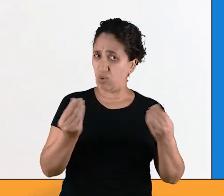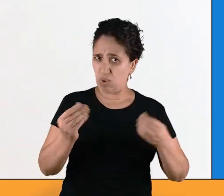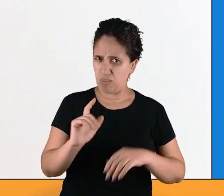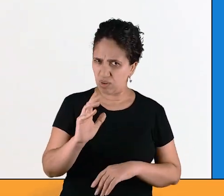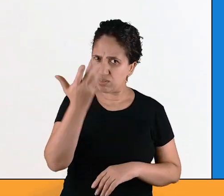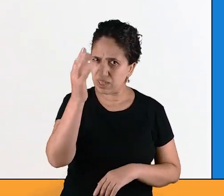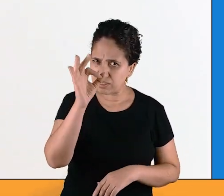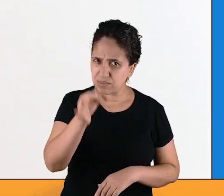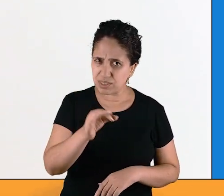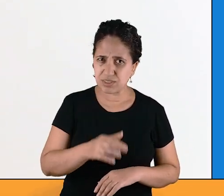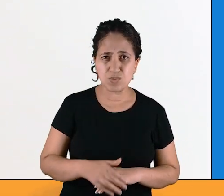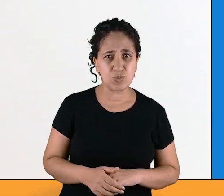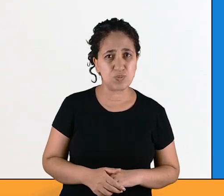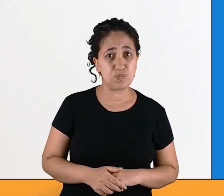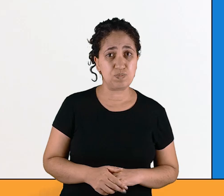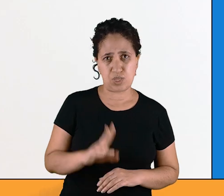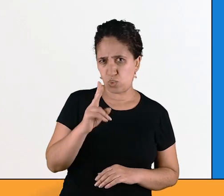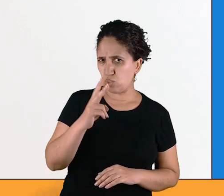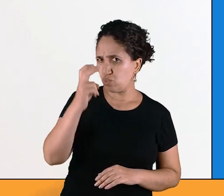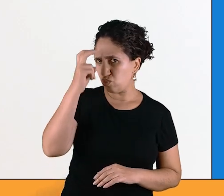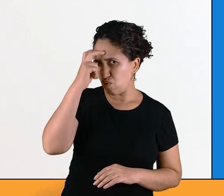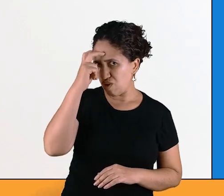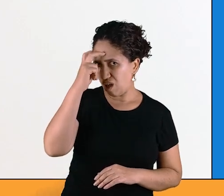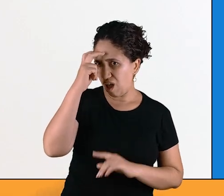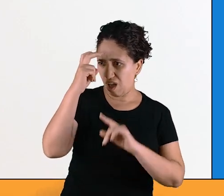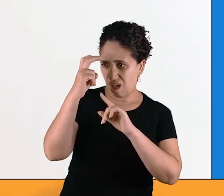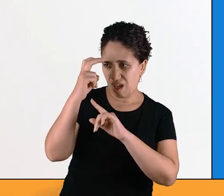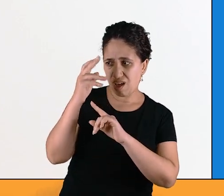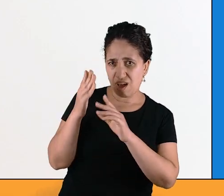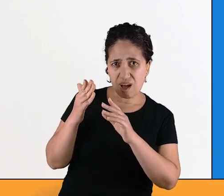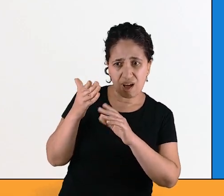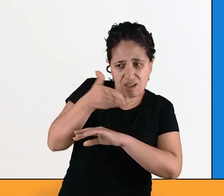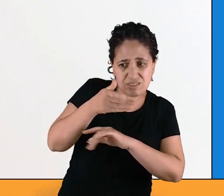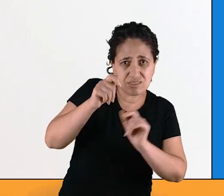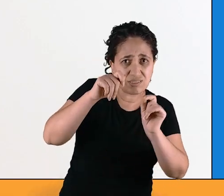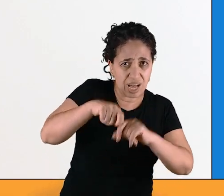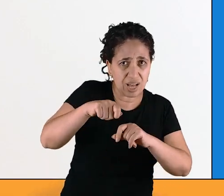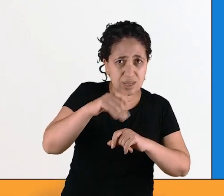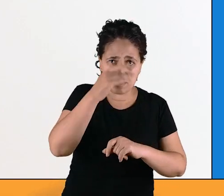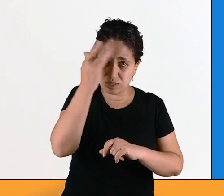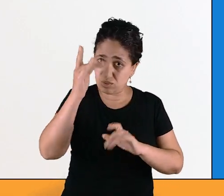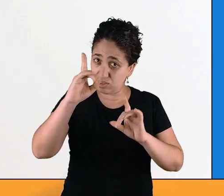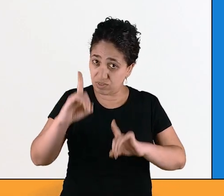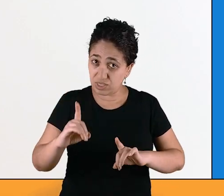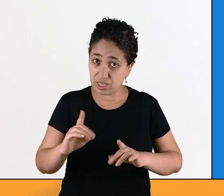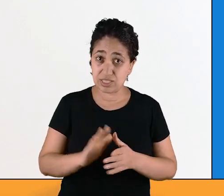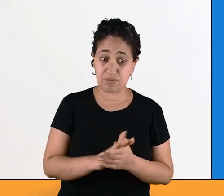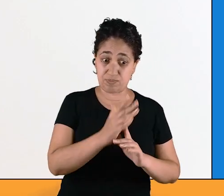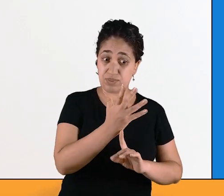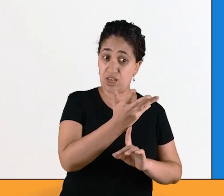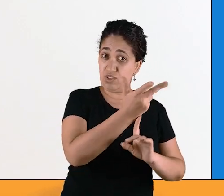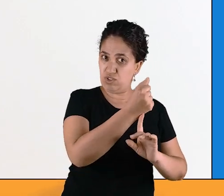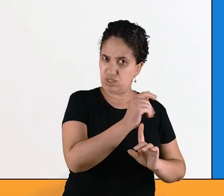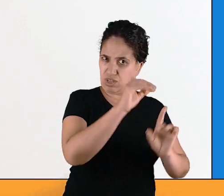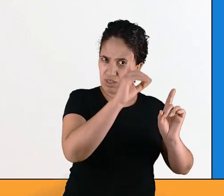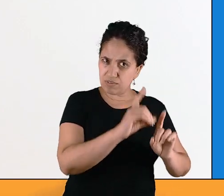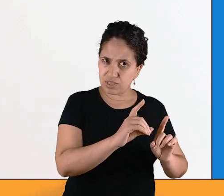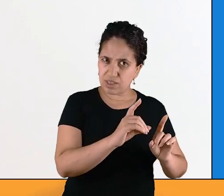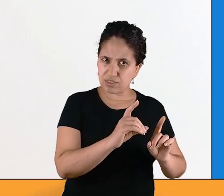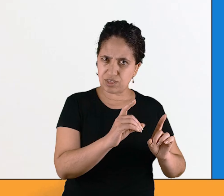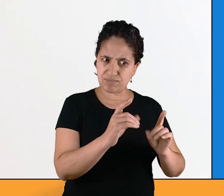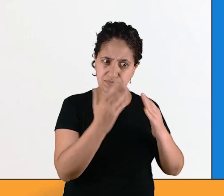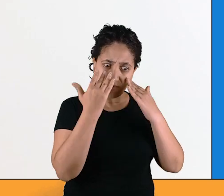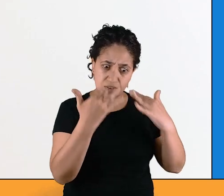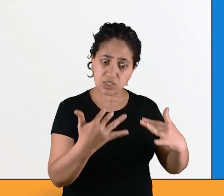né? Isso está acontecendo de fato, né? A cultura está se tornando mais acessível para as pessoas com deficiência, os artistas com deficiência estão